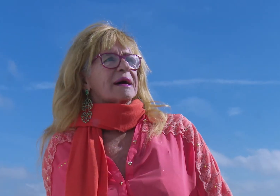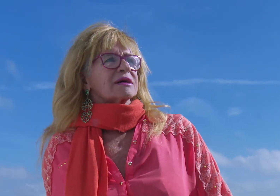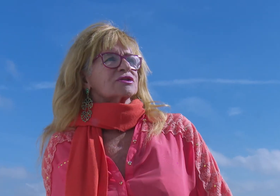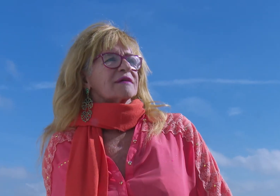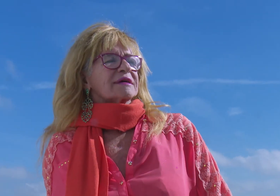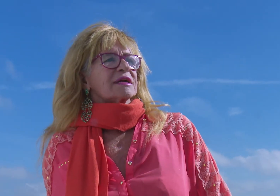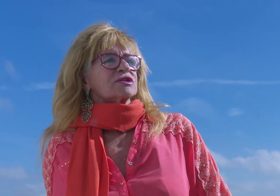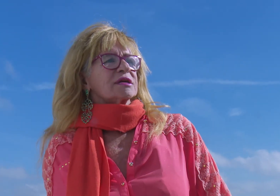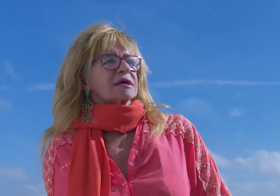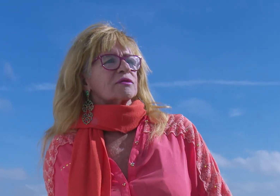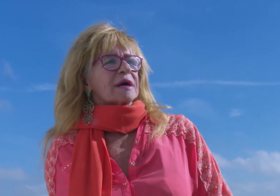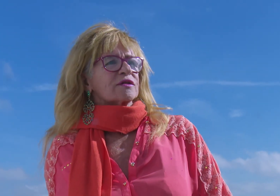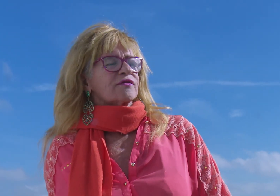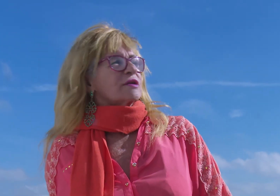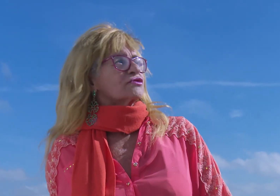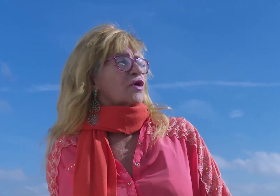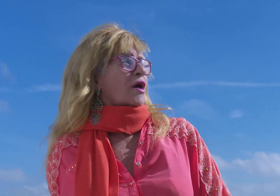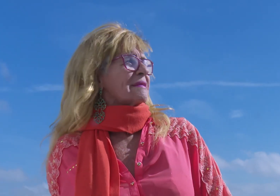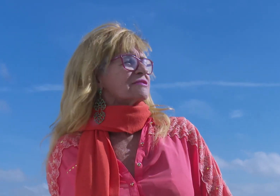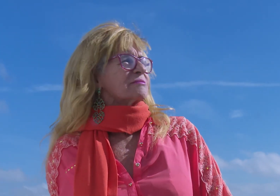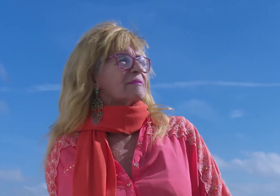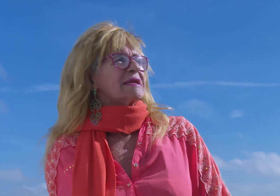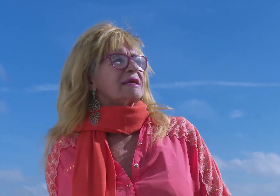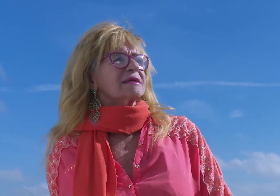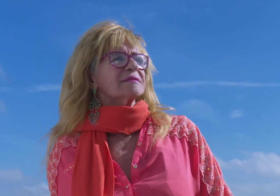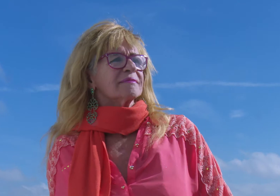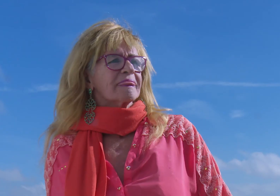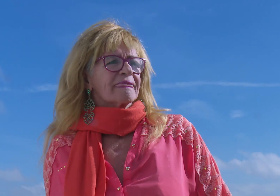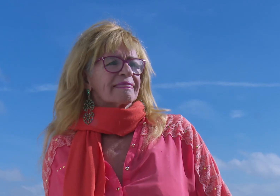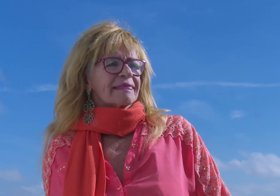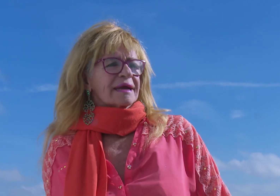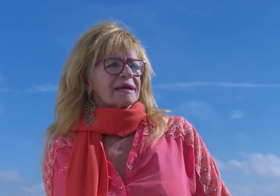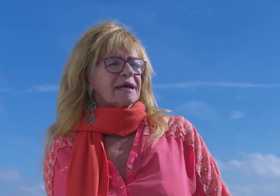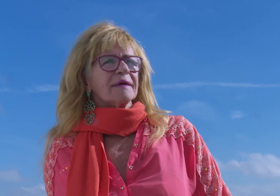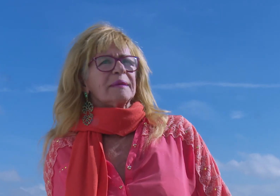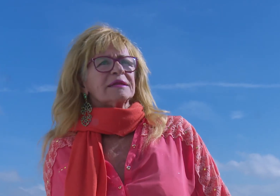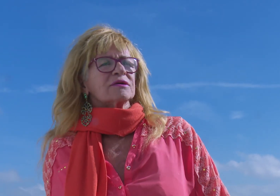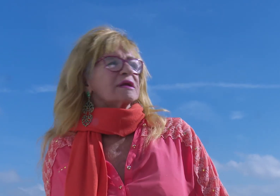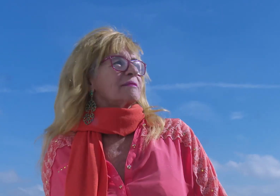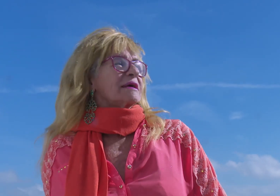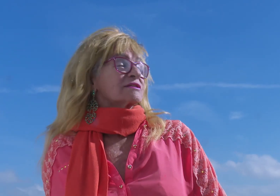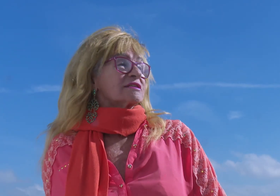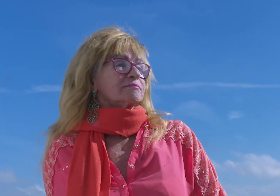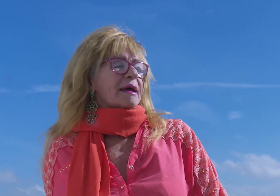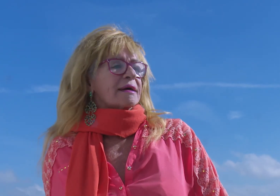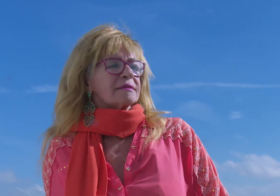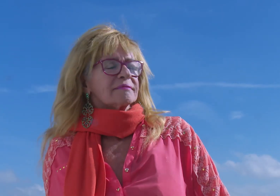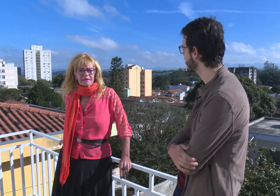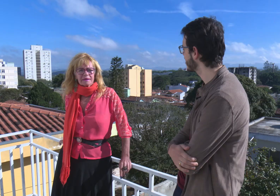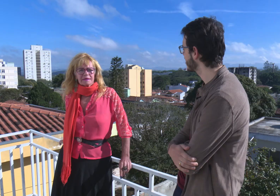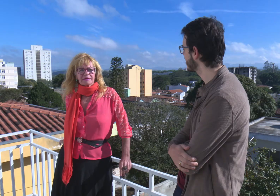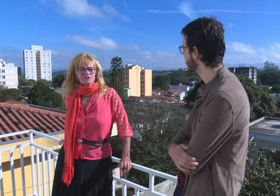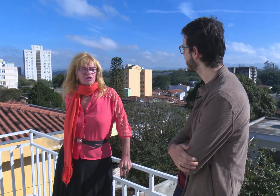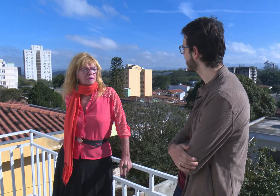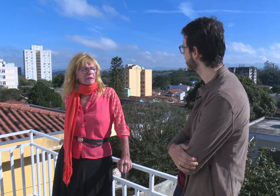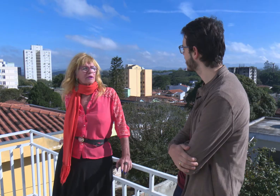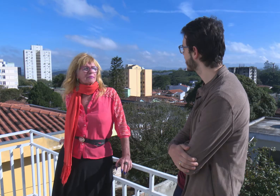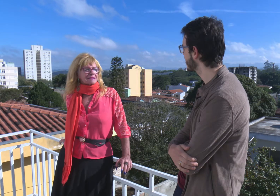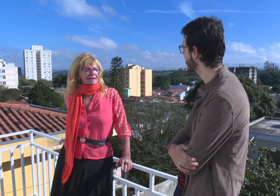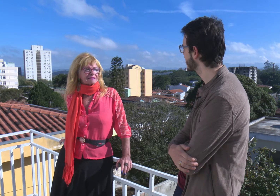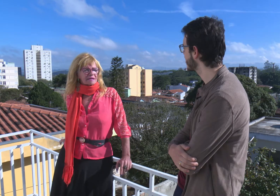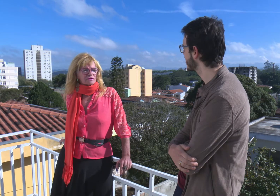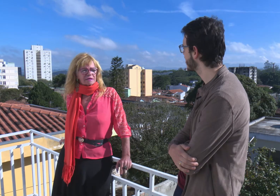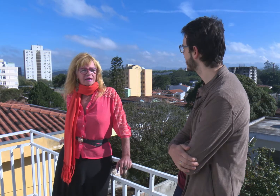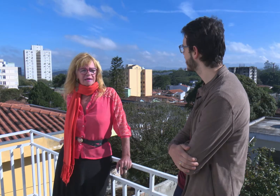Meu pai achava que ele tinha 4 filhos homens e uma menina, e de repente, quando ele menos espera, estoura uma